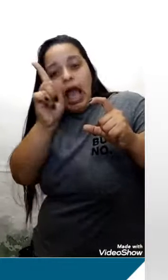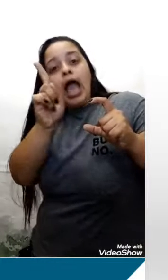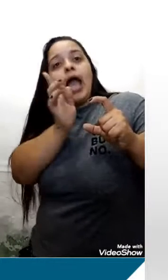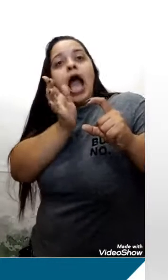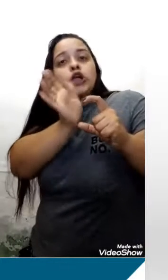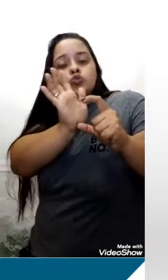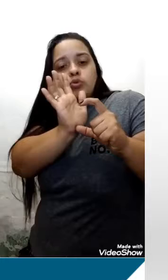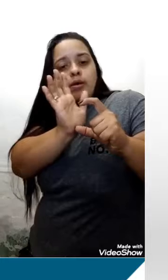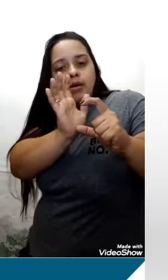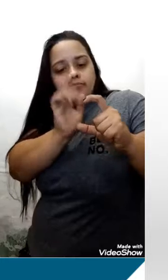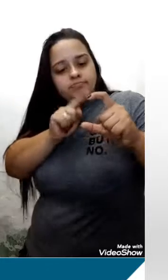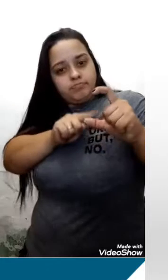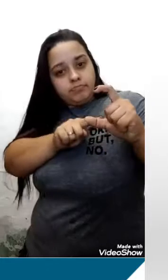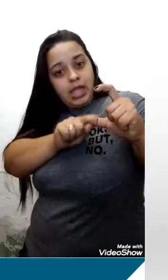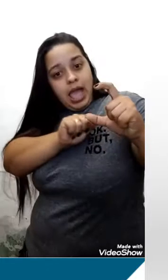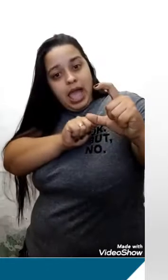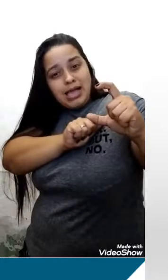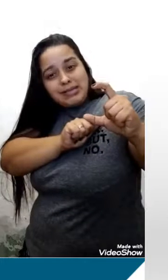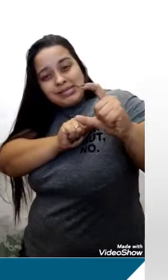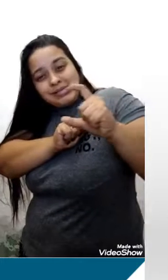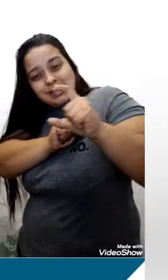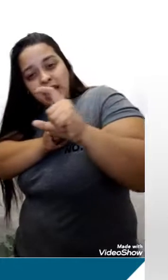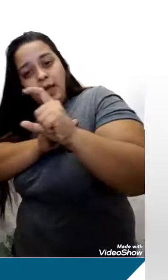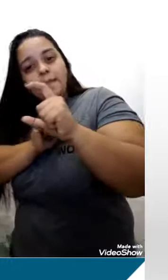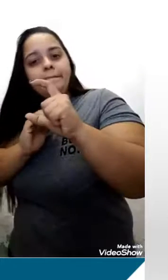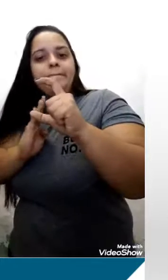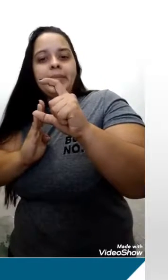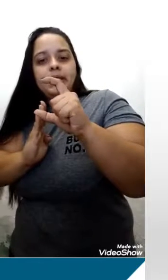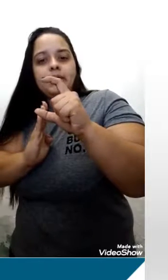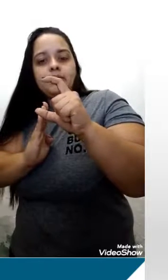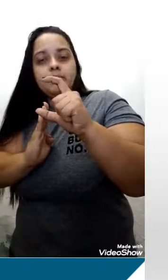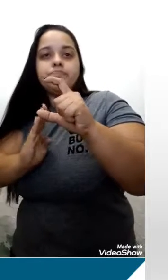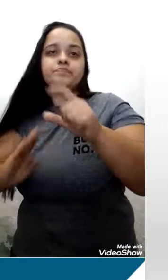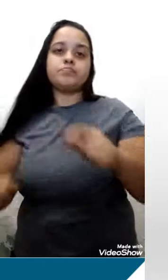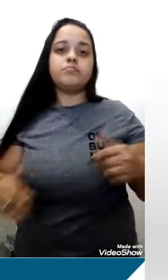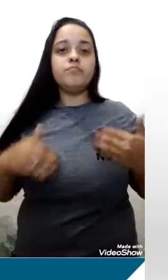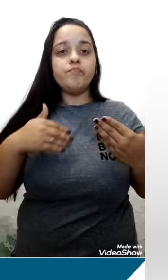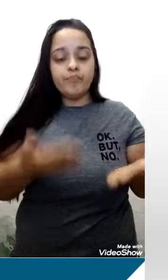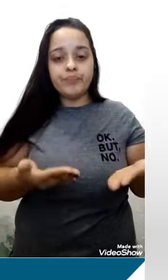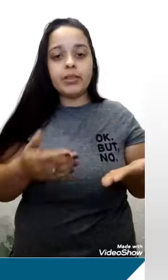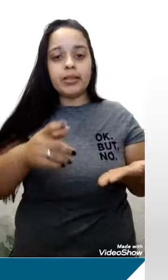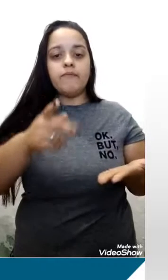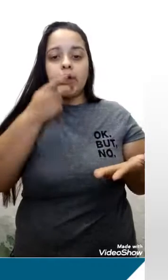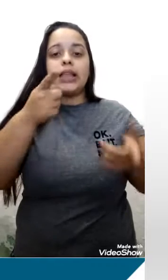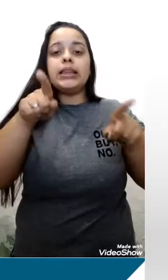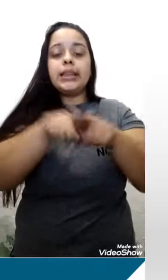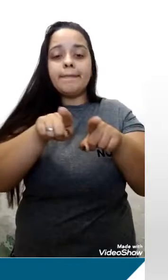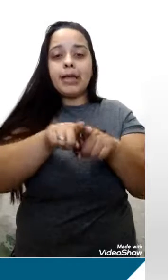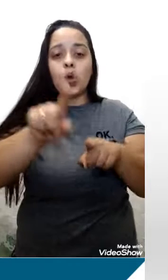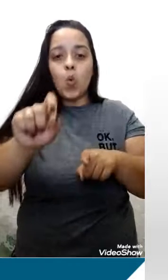deslocamento desse corpo, né, do ponto A ao ponto B.